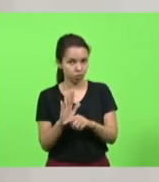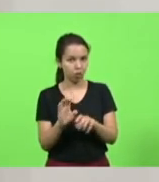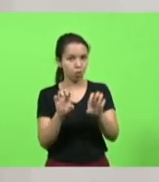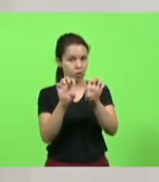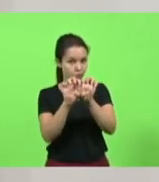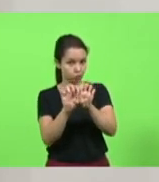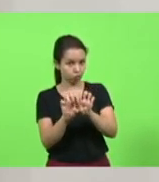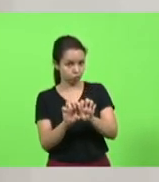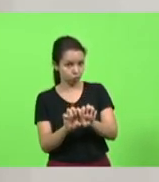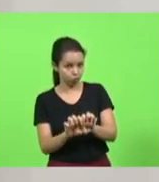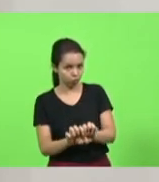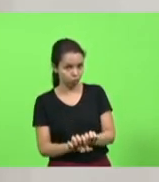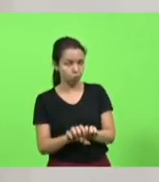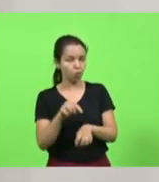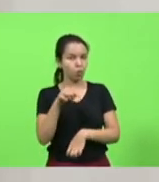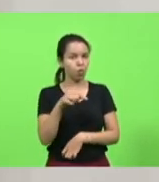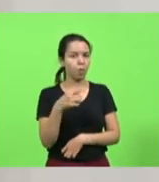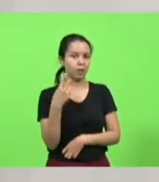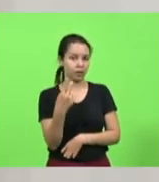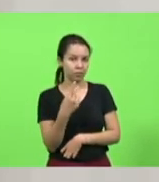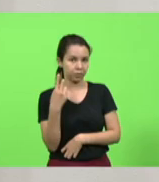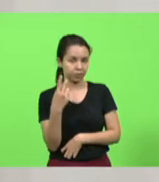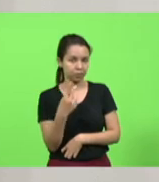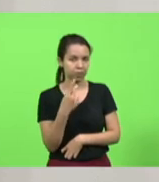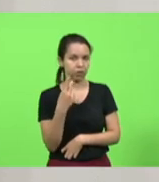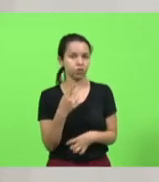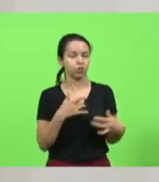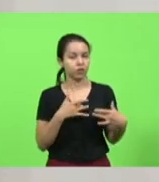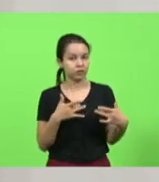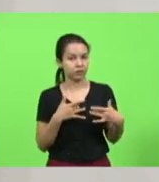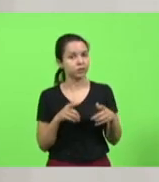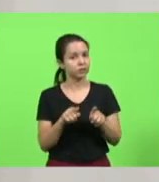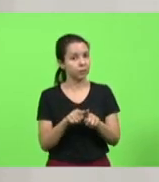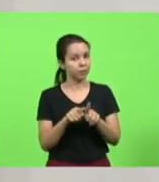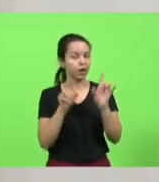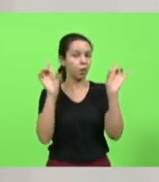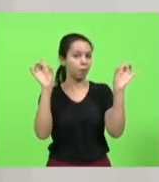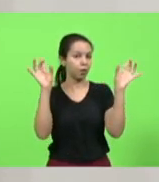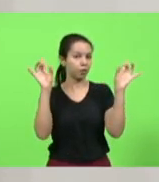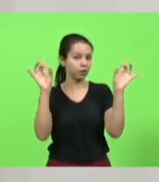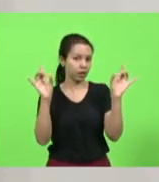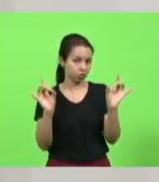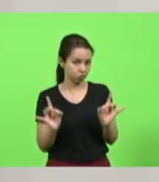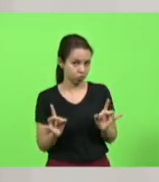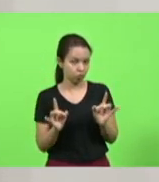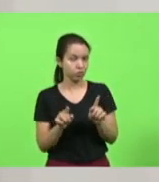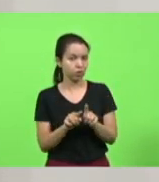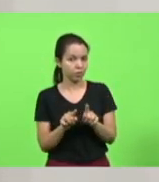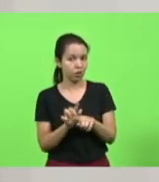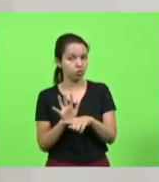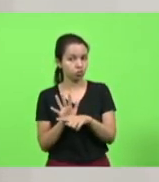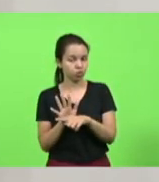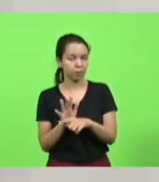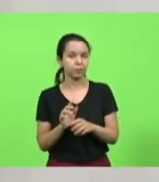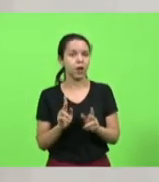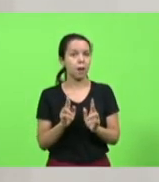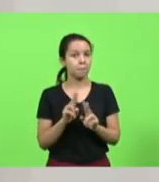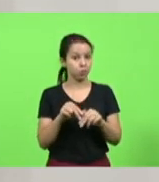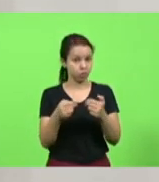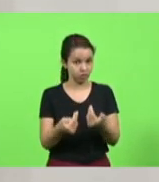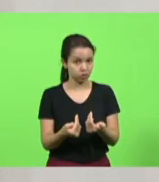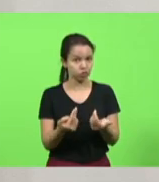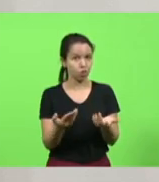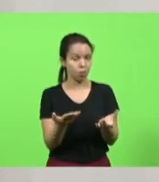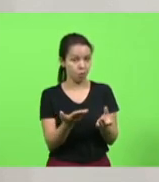desse Parlamento, oferecendo também essa oportunidade. Por isso que protocolei hoje, na secretaria